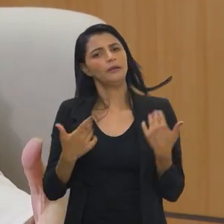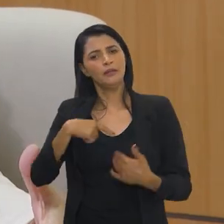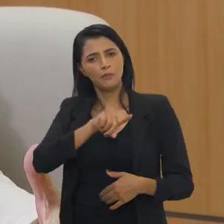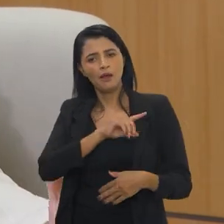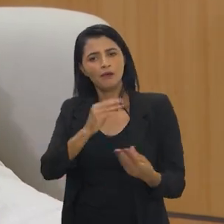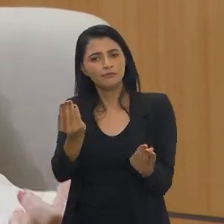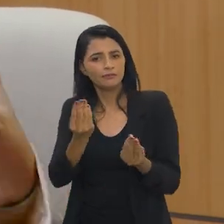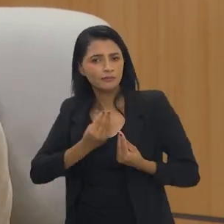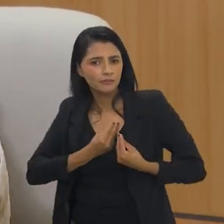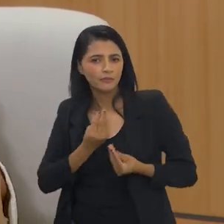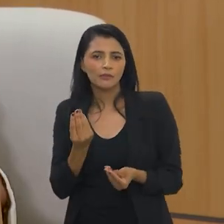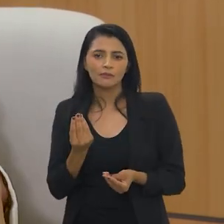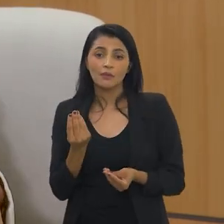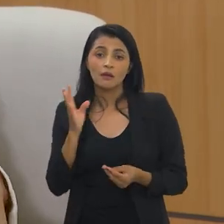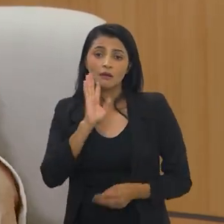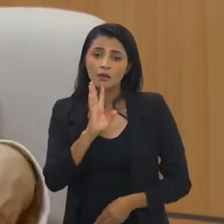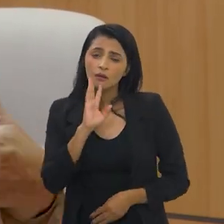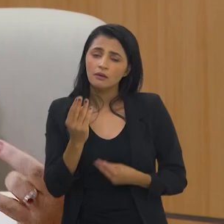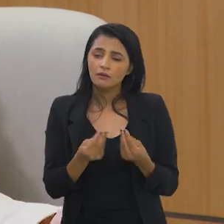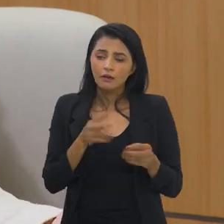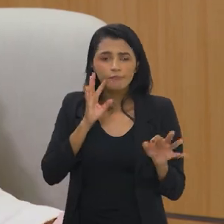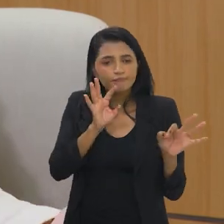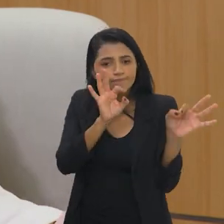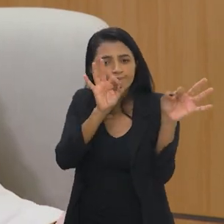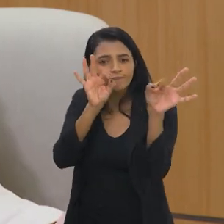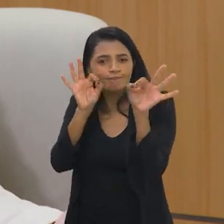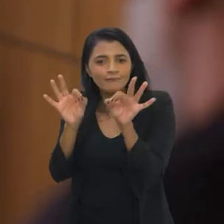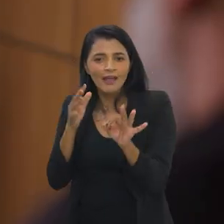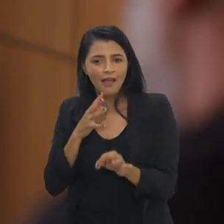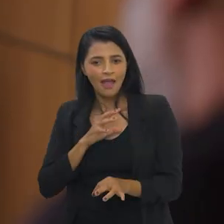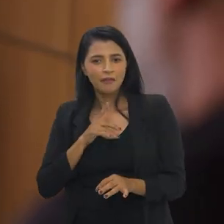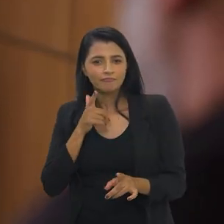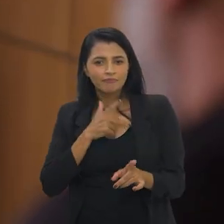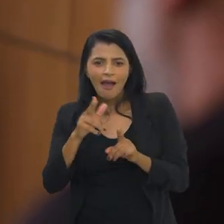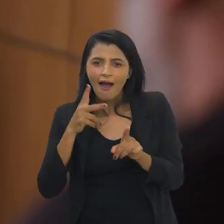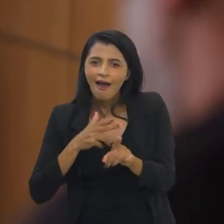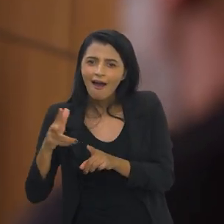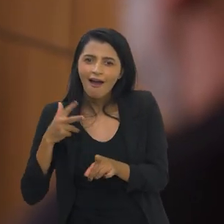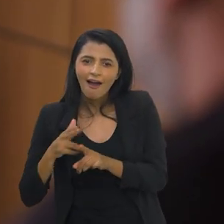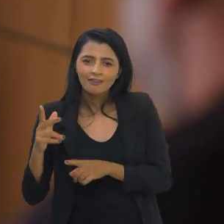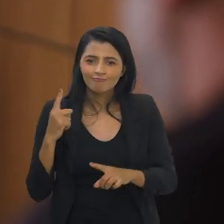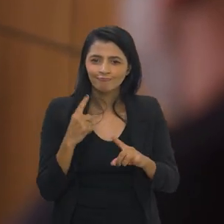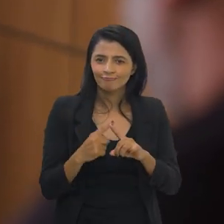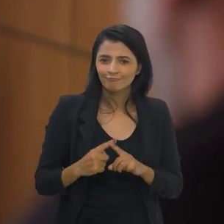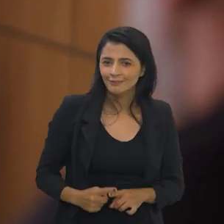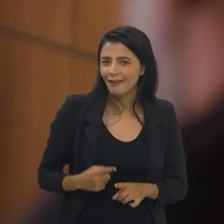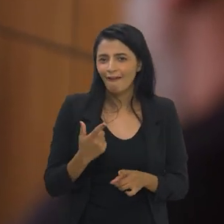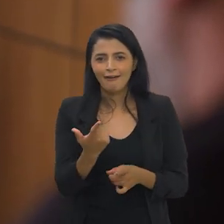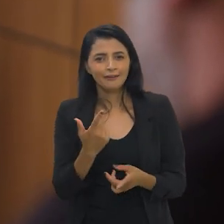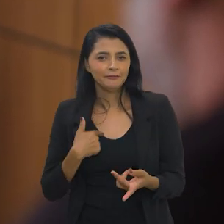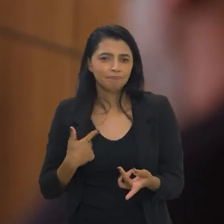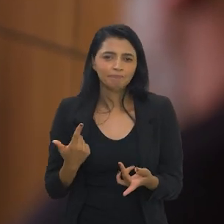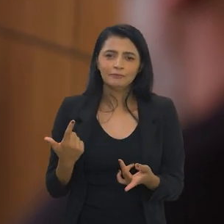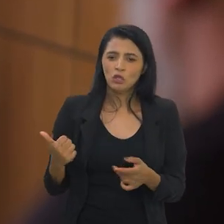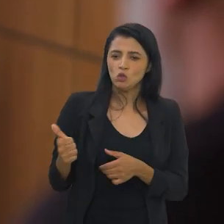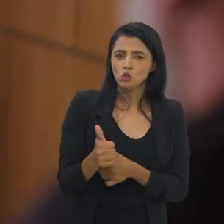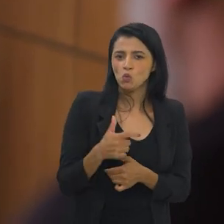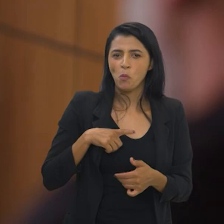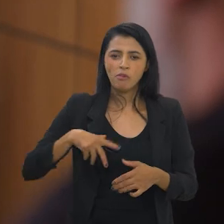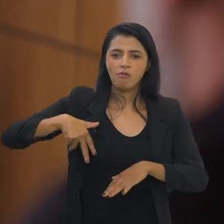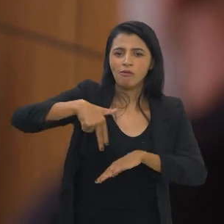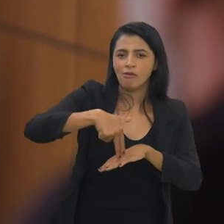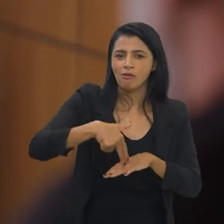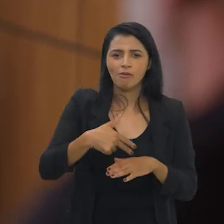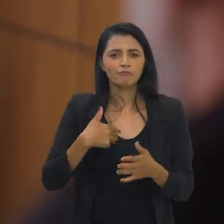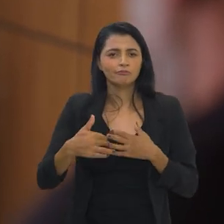motivada para nos dar o prazer que é ver elas ganharem qualquer campeonato subirem